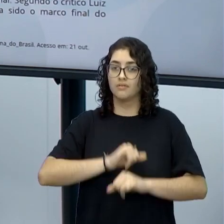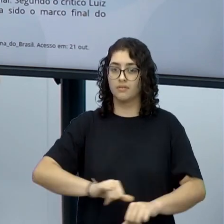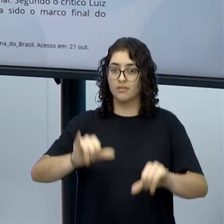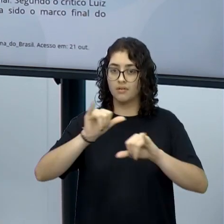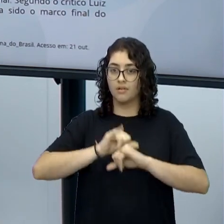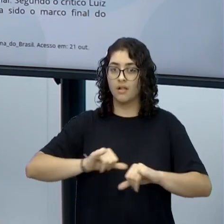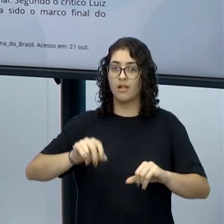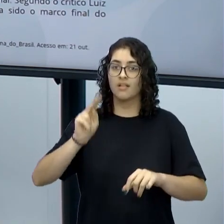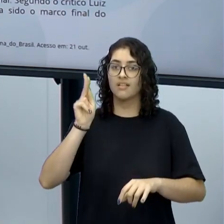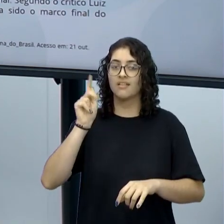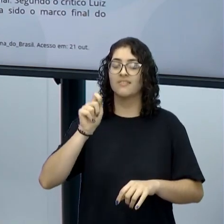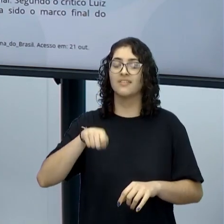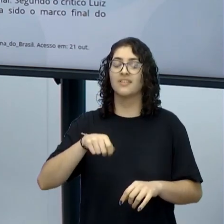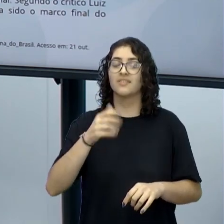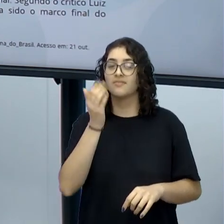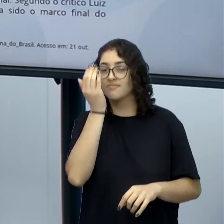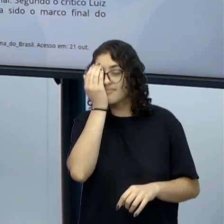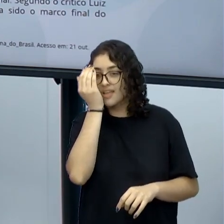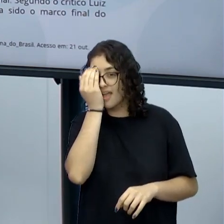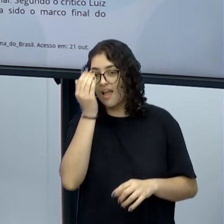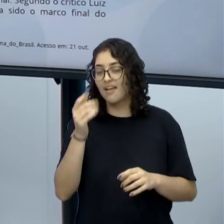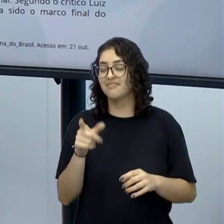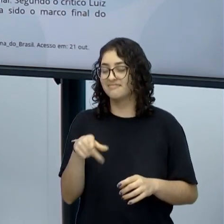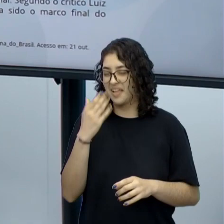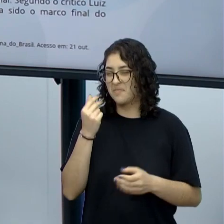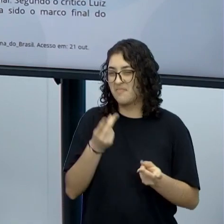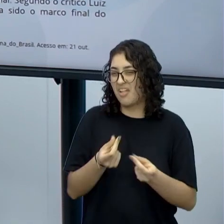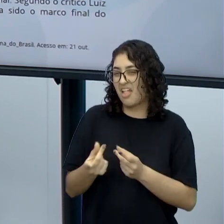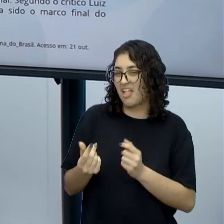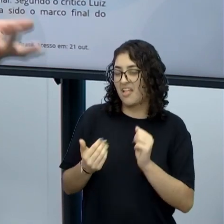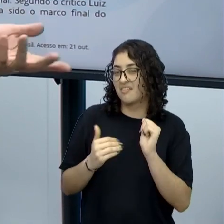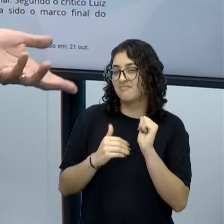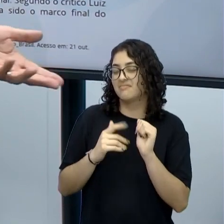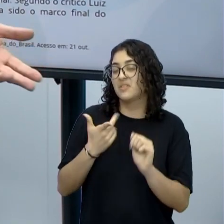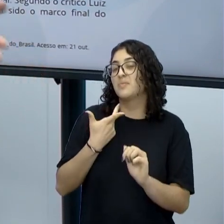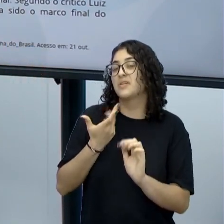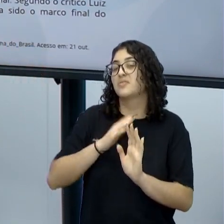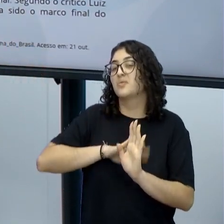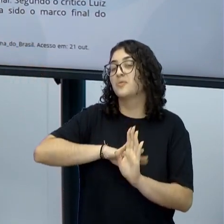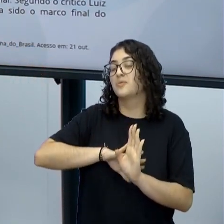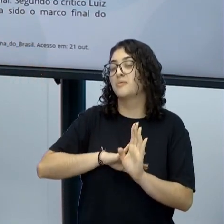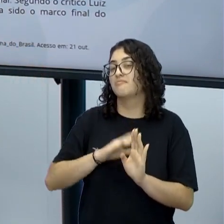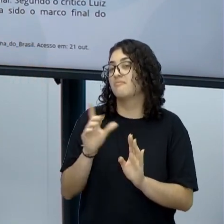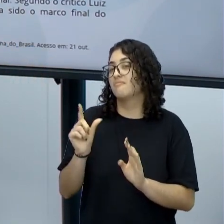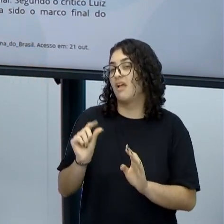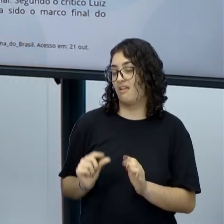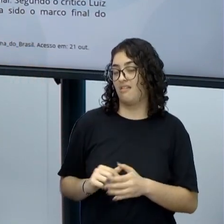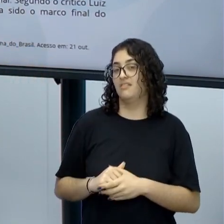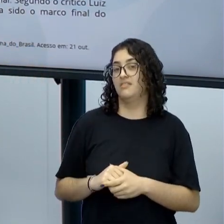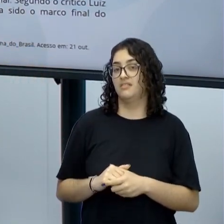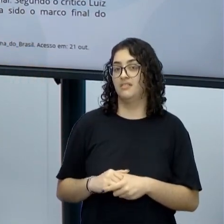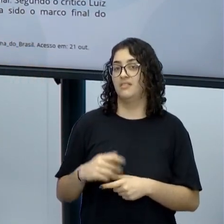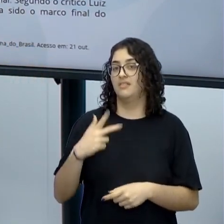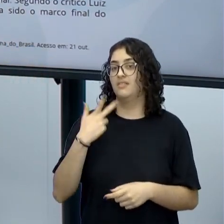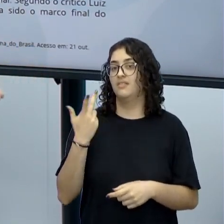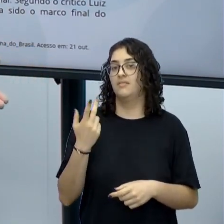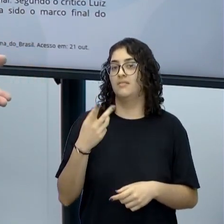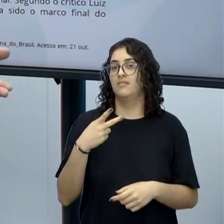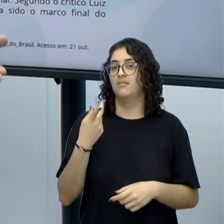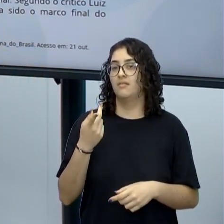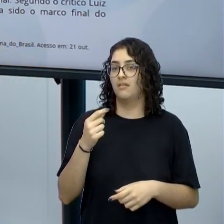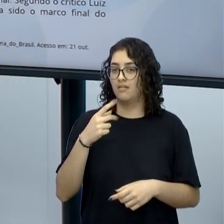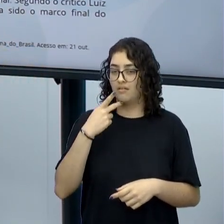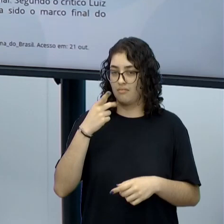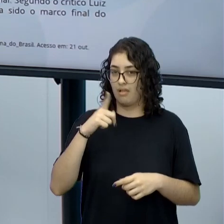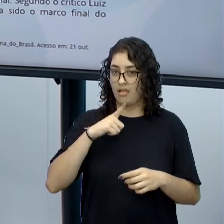começaram a pirateá-lo, assisti-lo, né, DVD, fora do cinema. Então, dizem que 3, 4 vezes do que